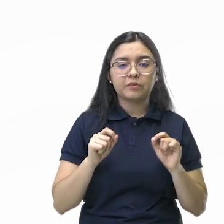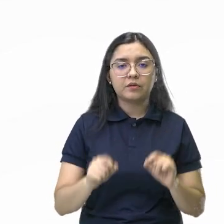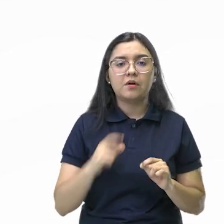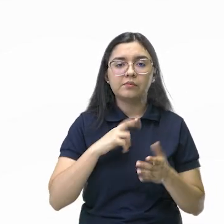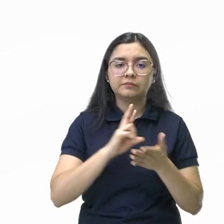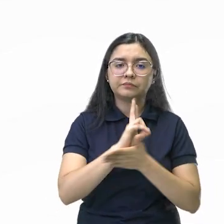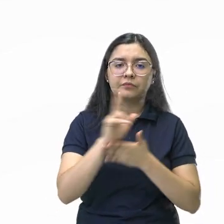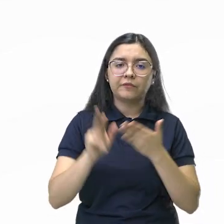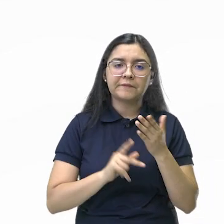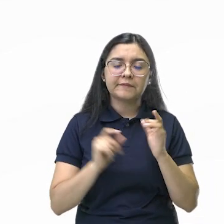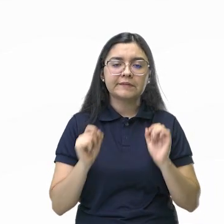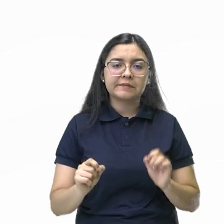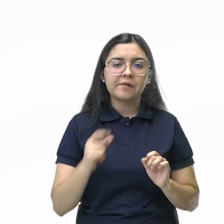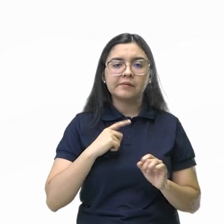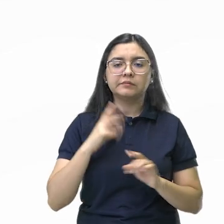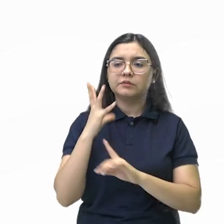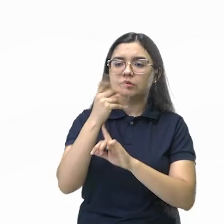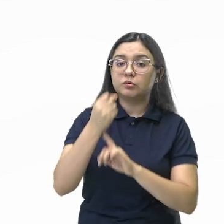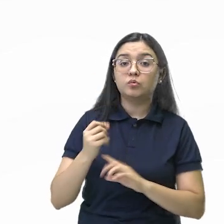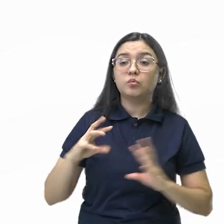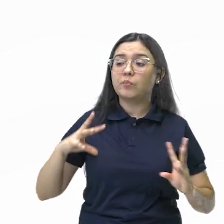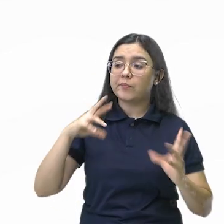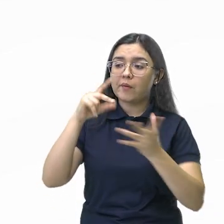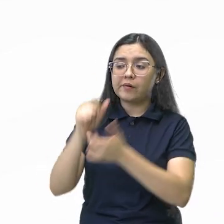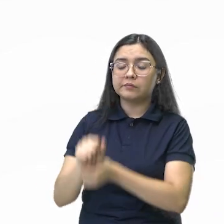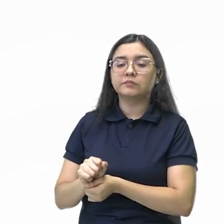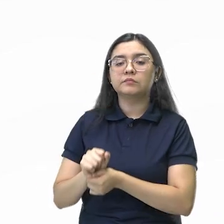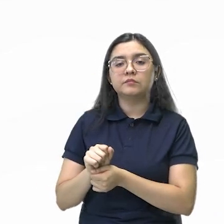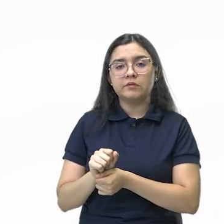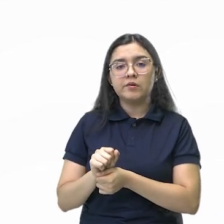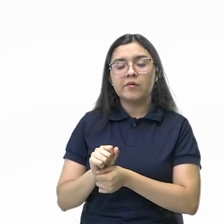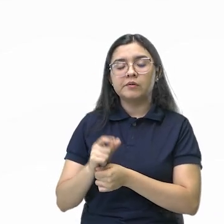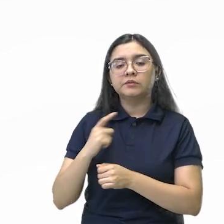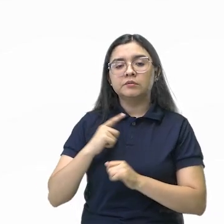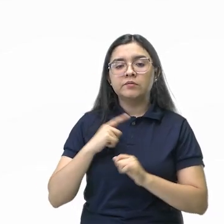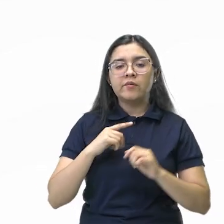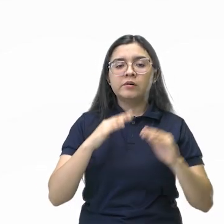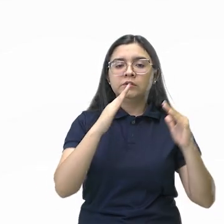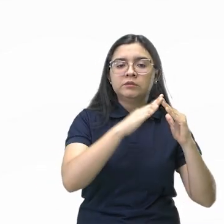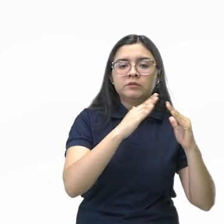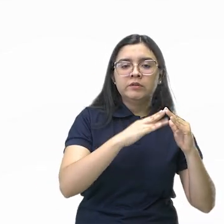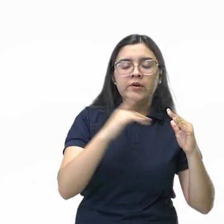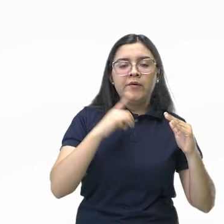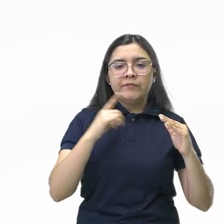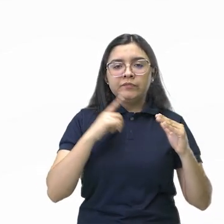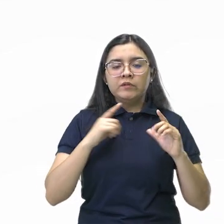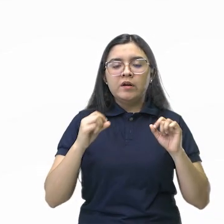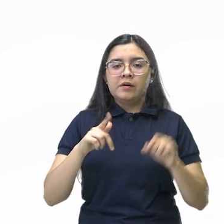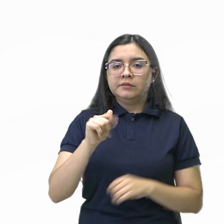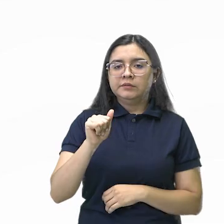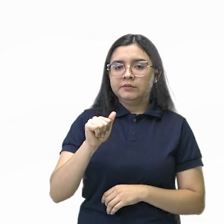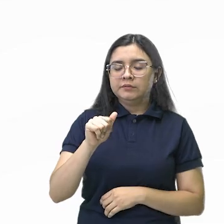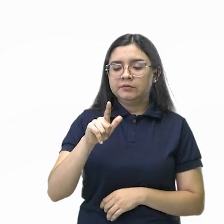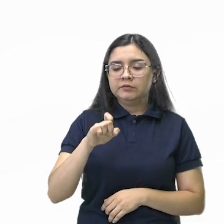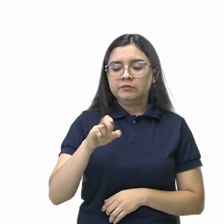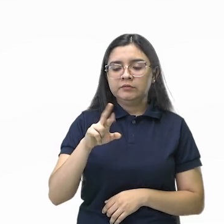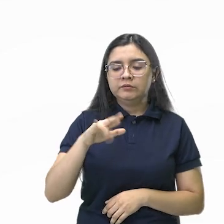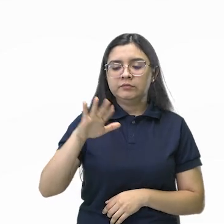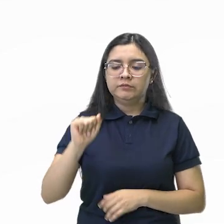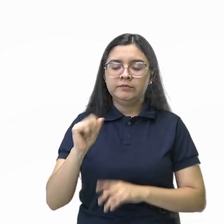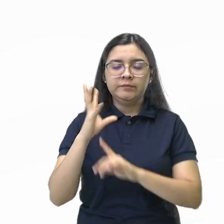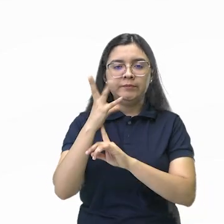local onde vários artistas do mundo inteiro, ali através dos galpões, existem galerias de